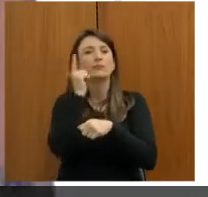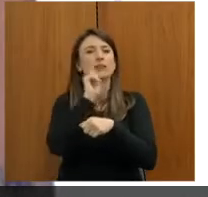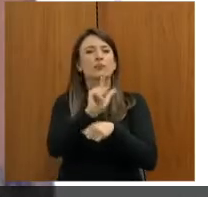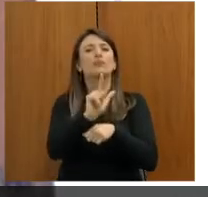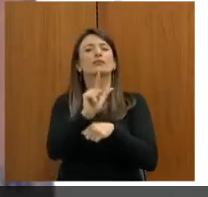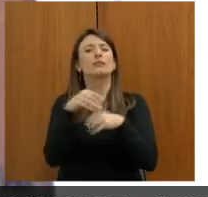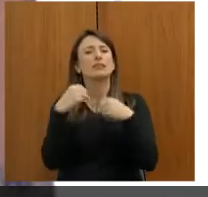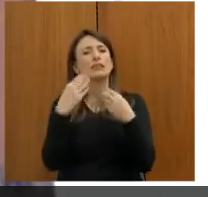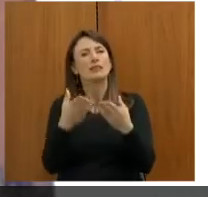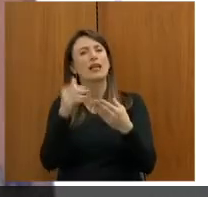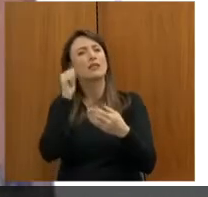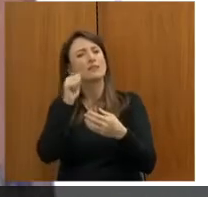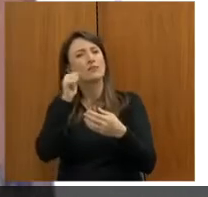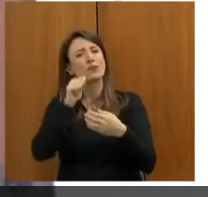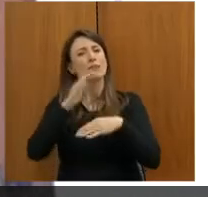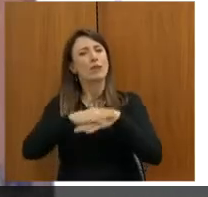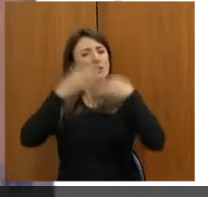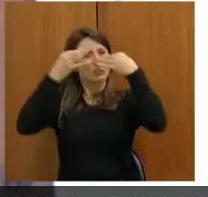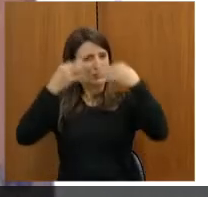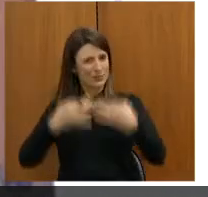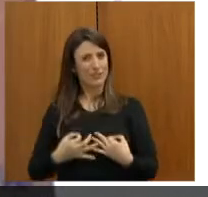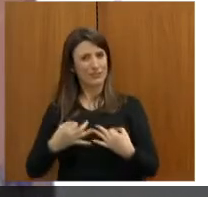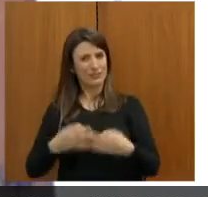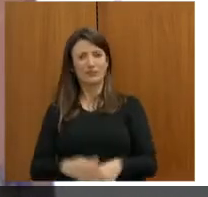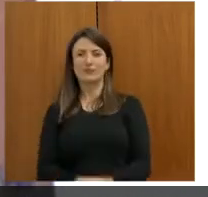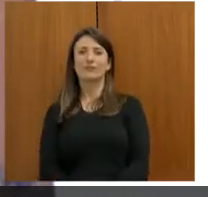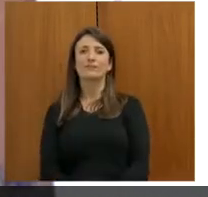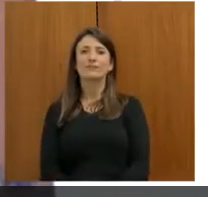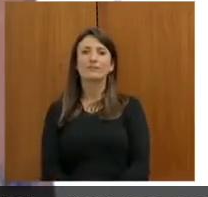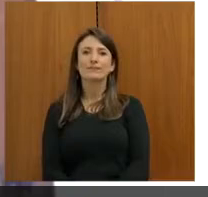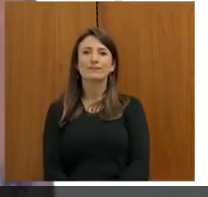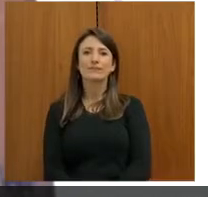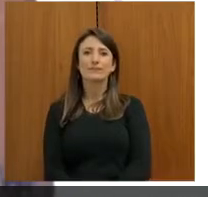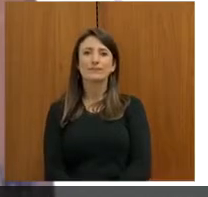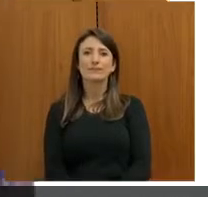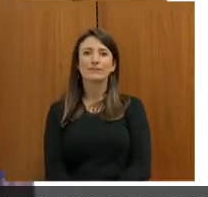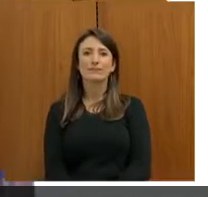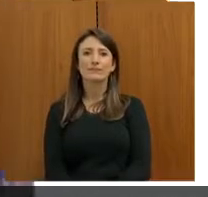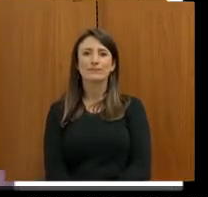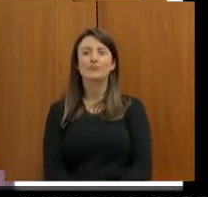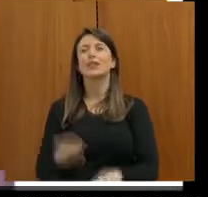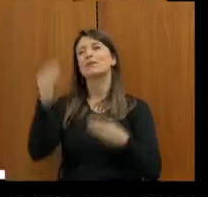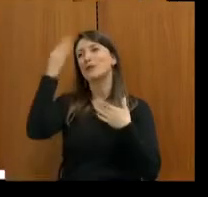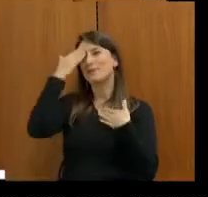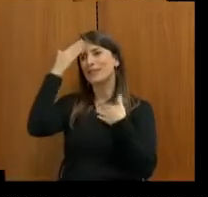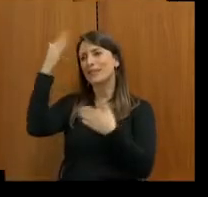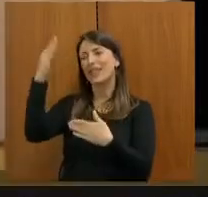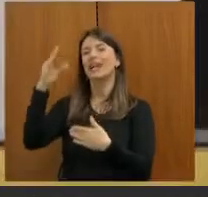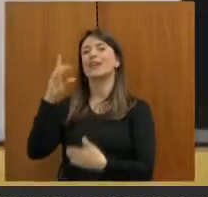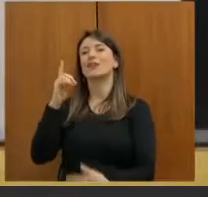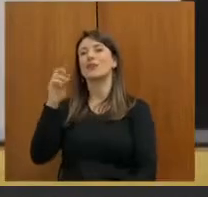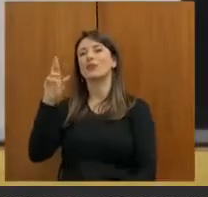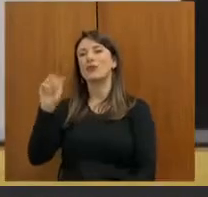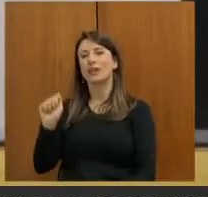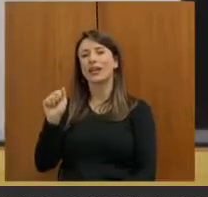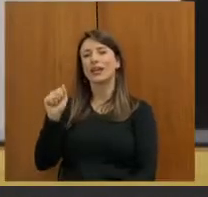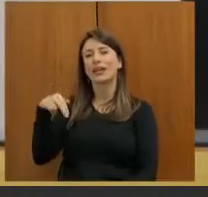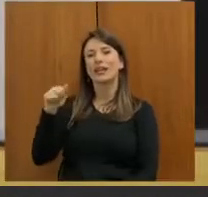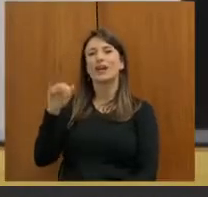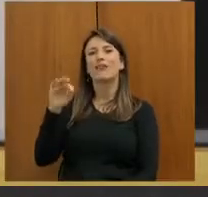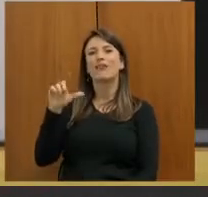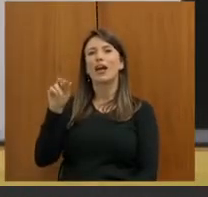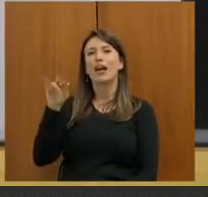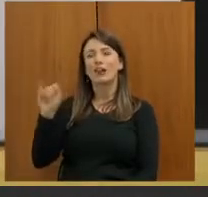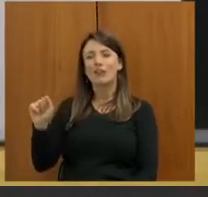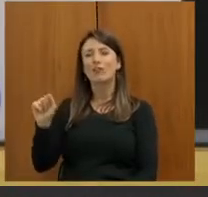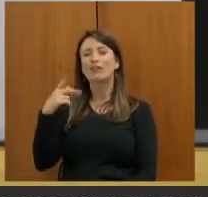mulheres um mínimo de dignidade enquanto a gente puder é muito obrigado Dra Ana Flávia por trazer é esse